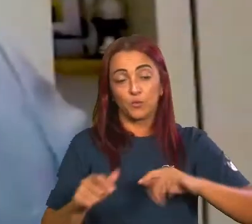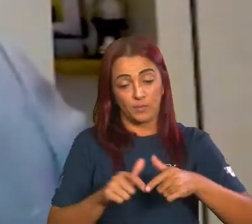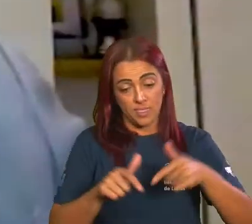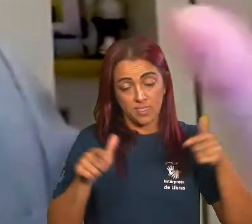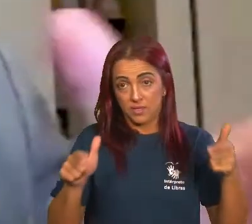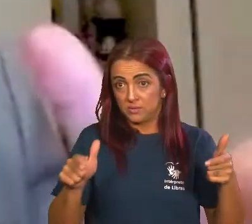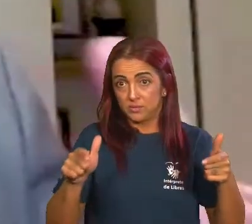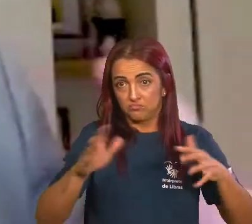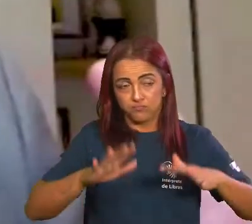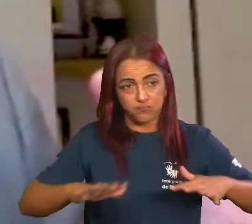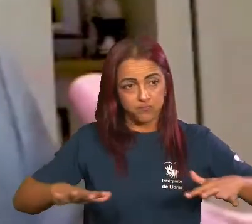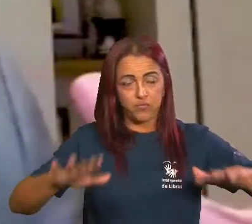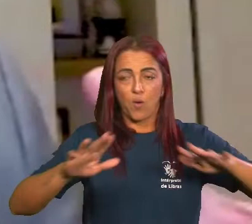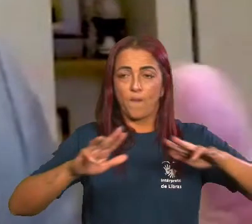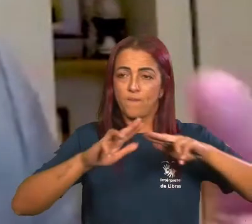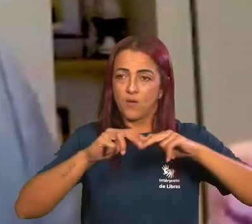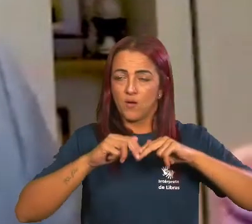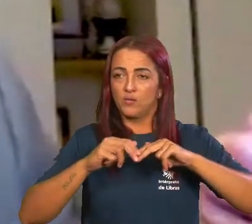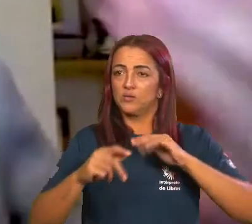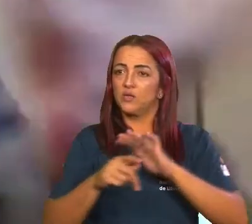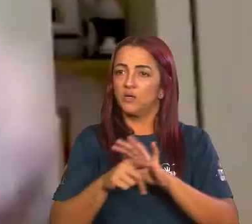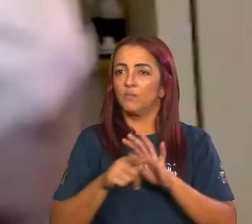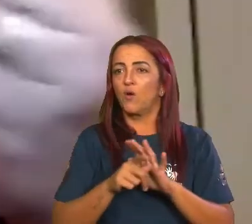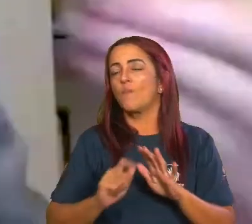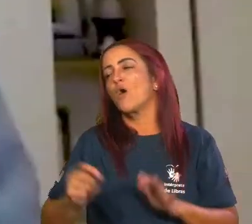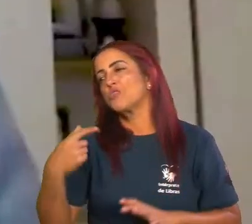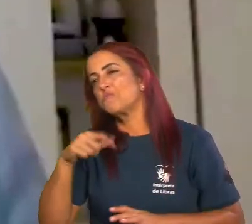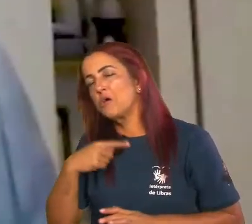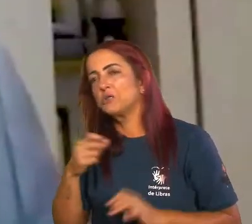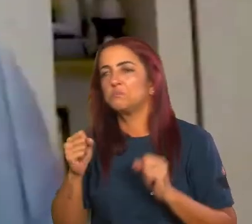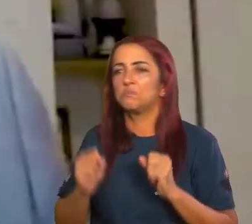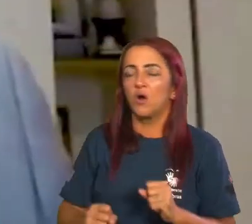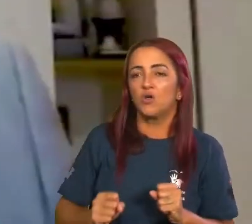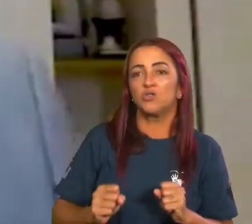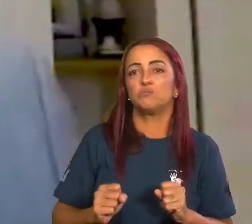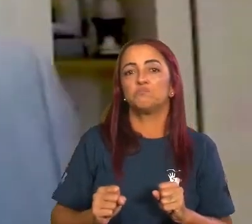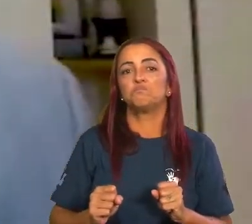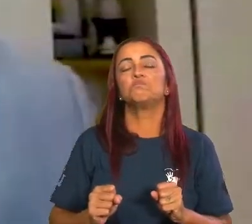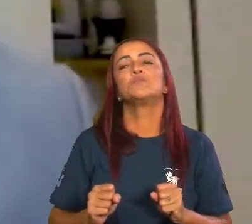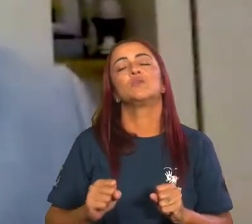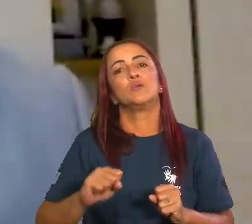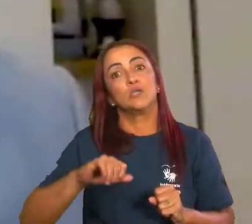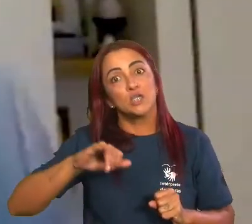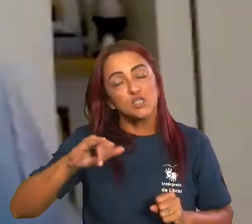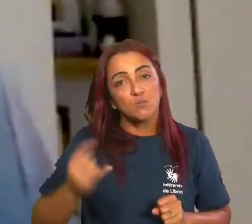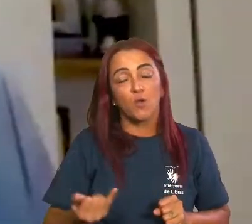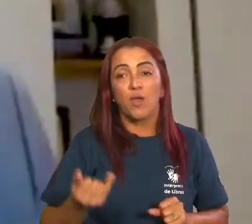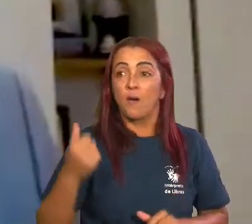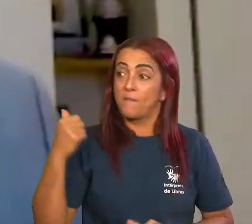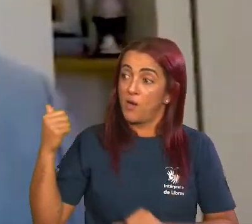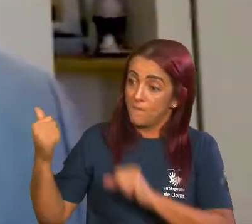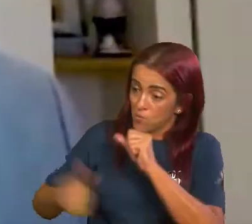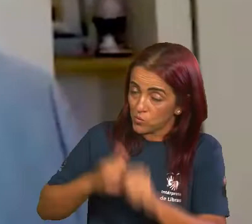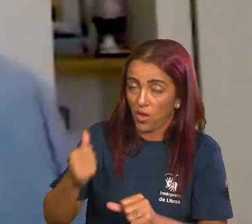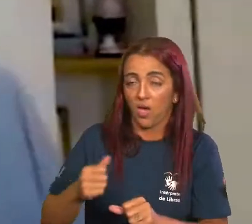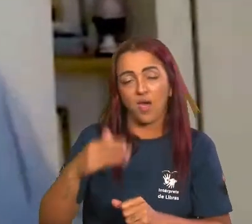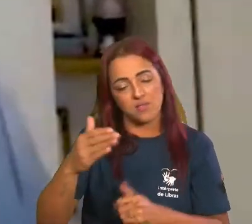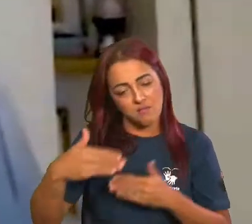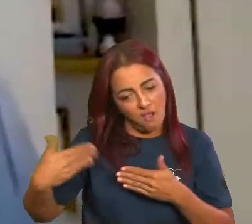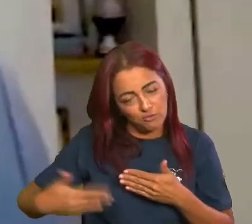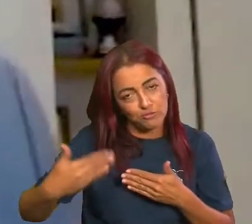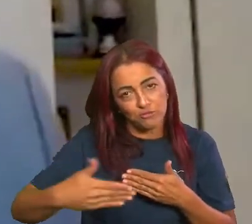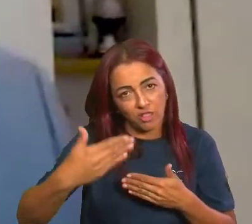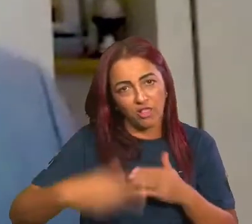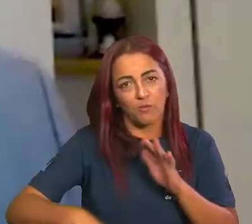manancial em termos de do que a gente pode explorar para mudar. É a jornada,